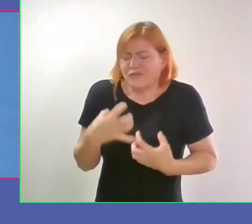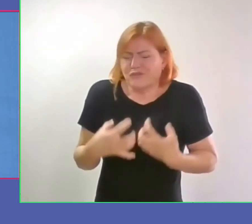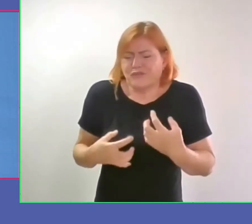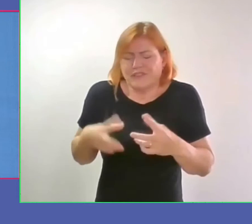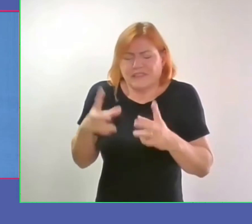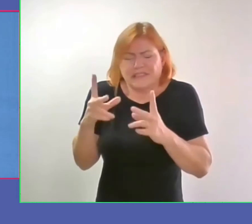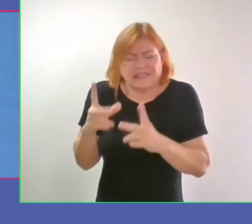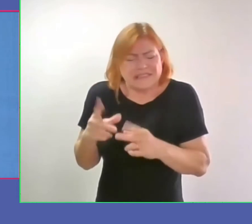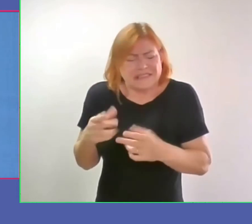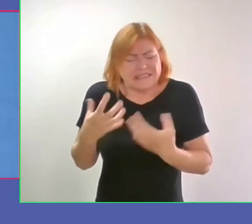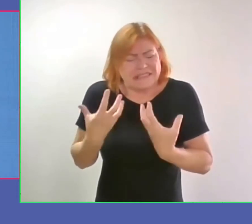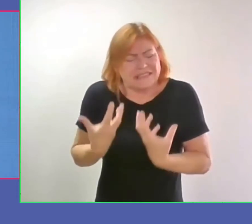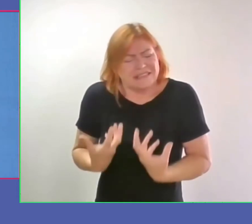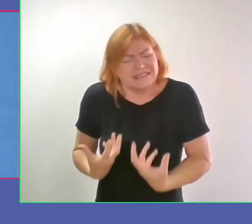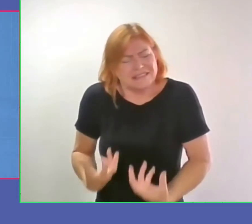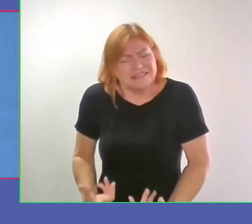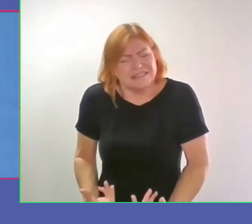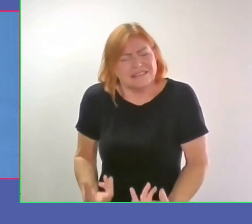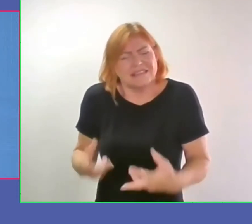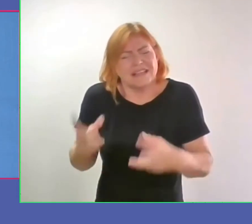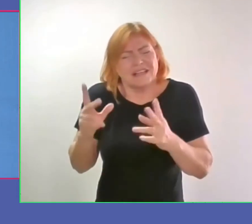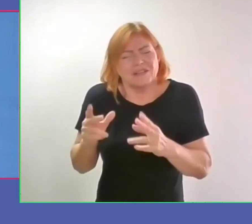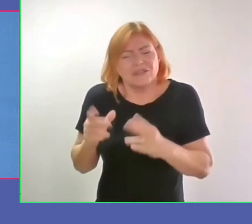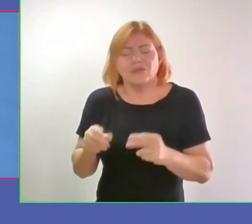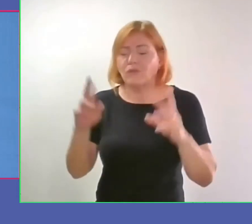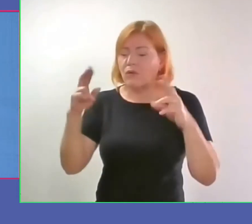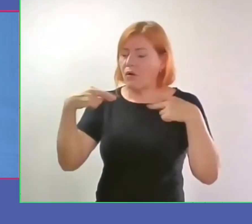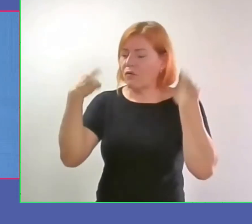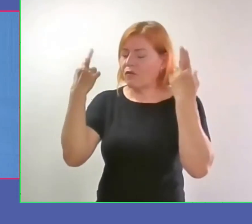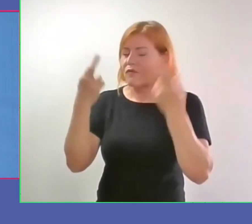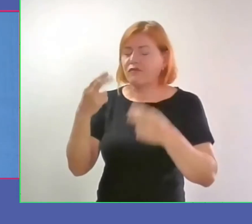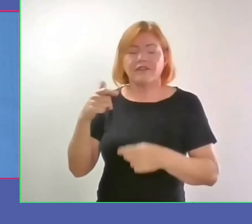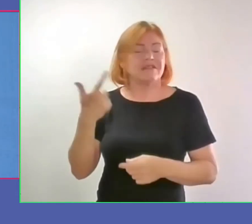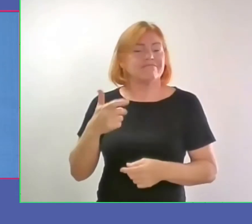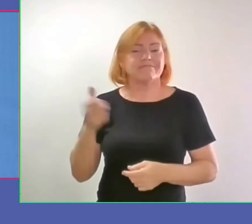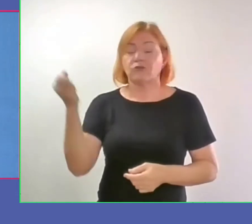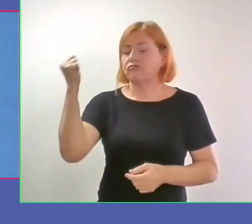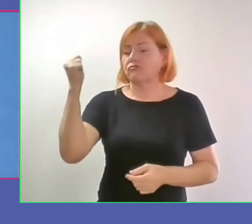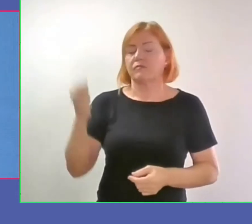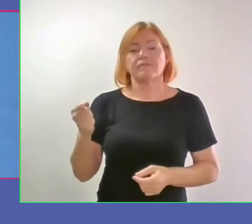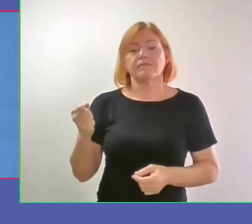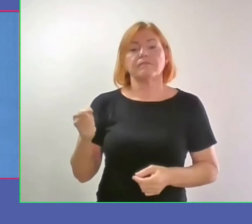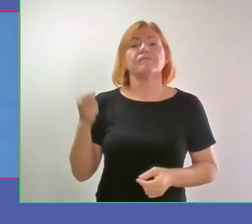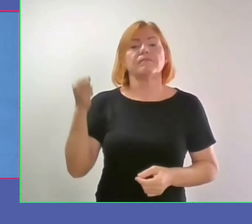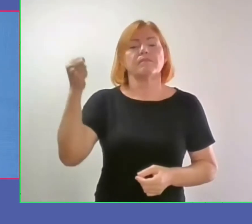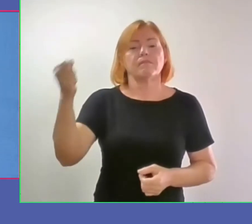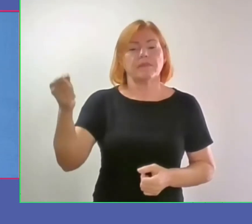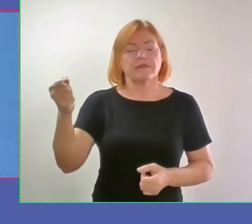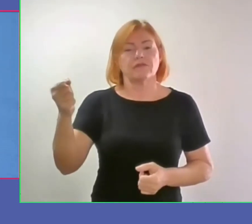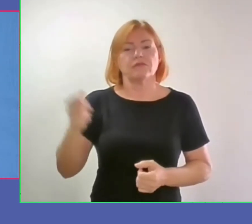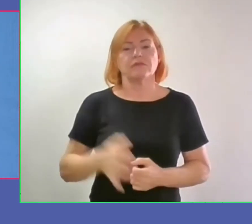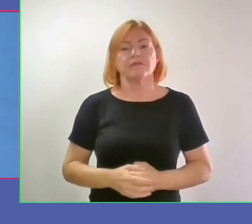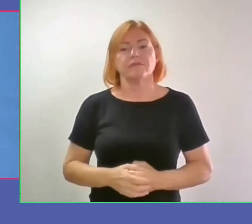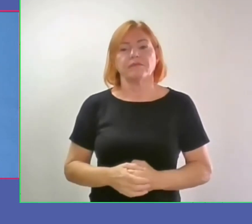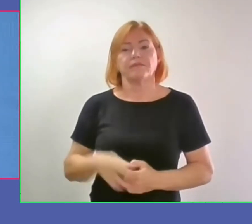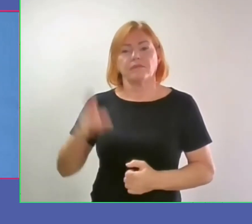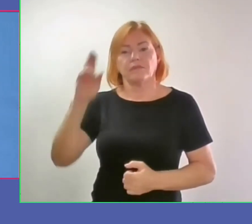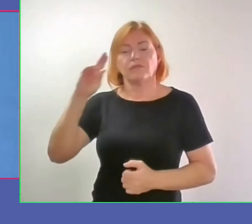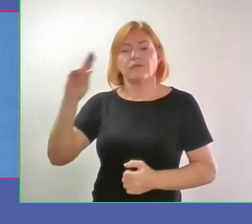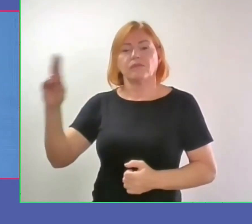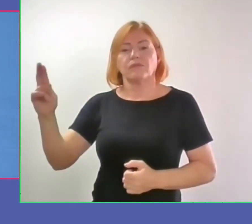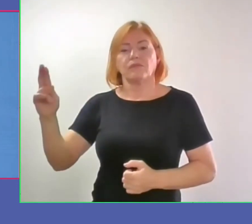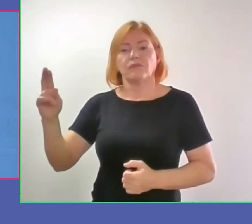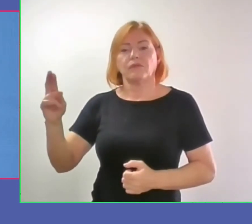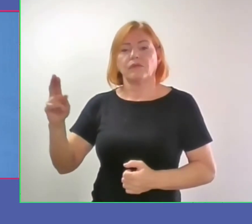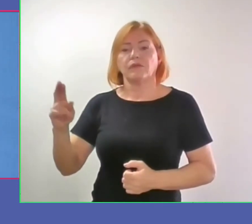Irmãos, logo o rei já mostra a que veio. Ele veio para salvar o povo